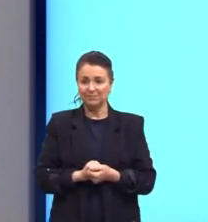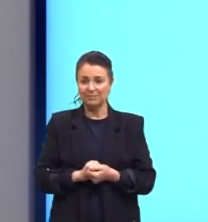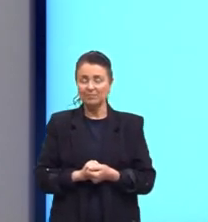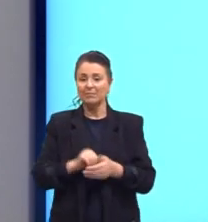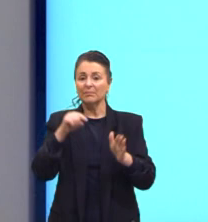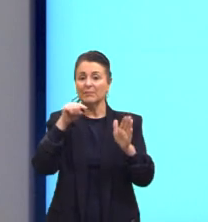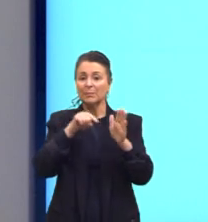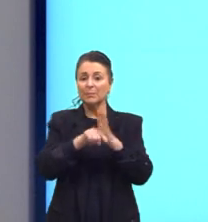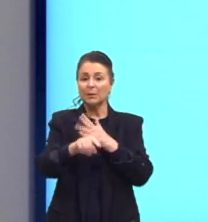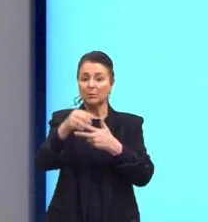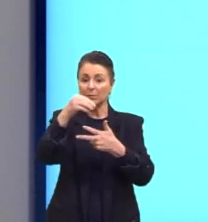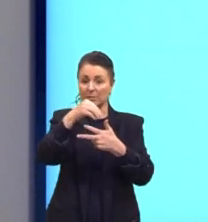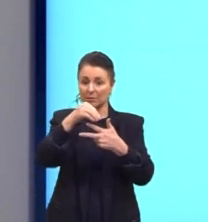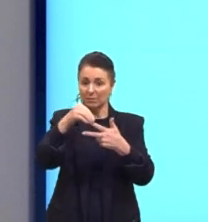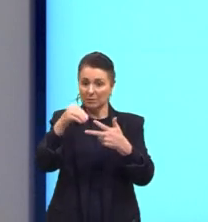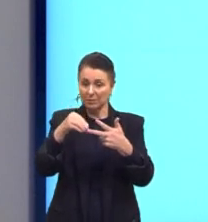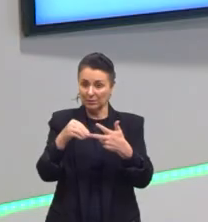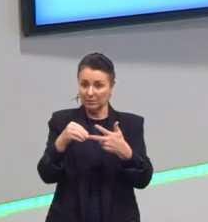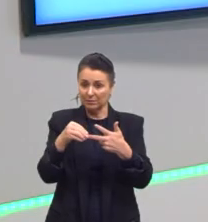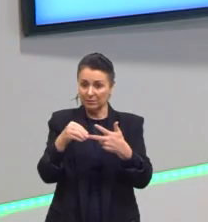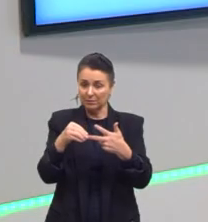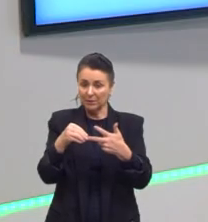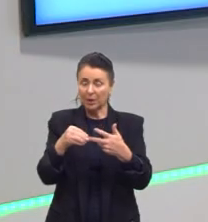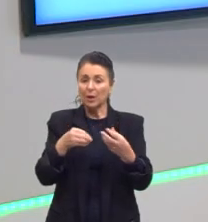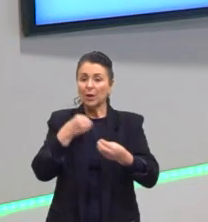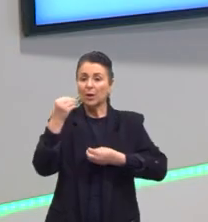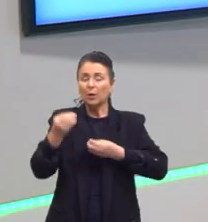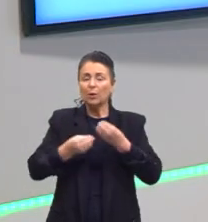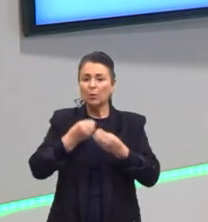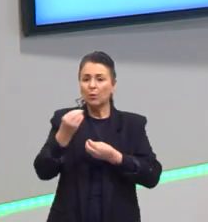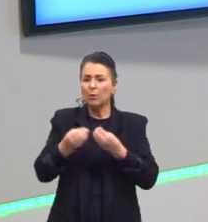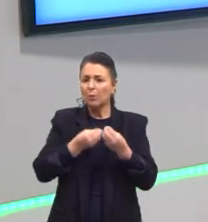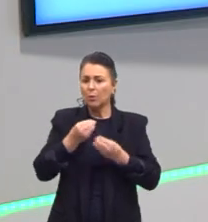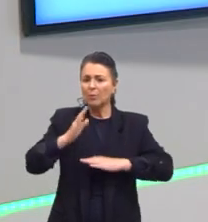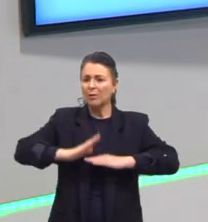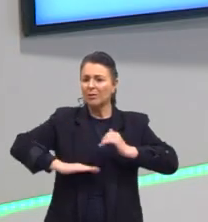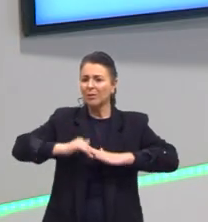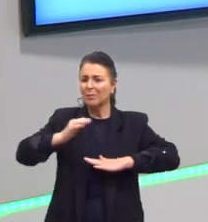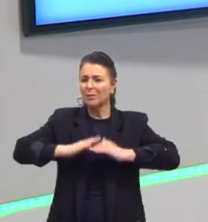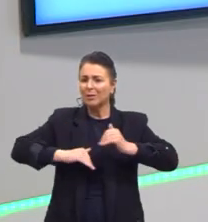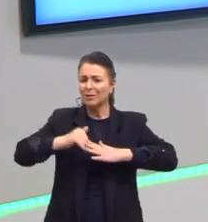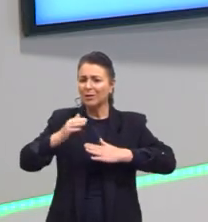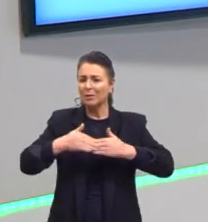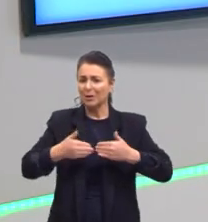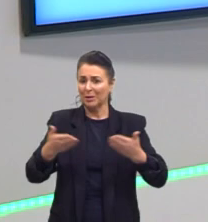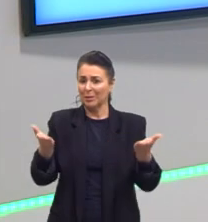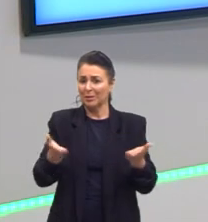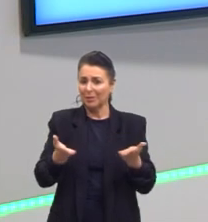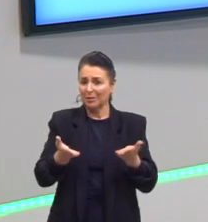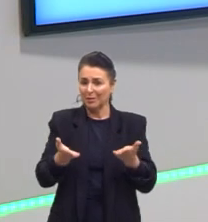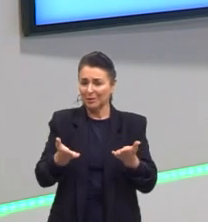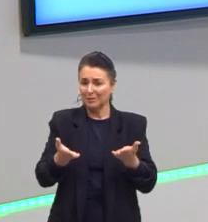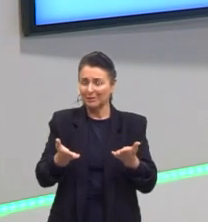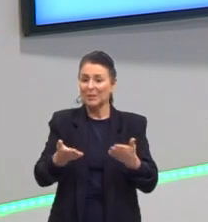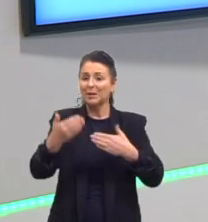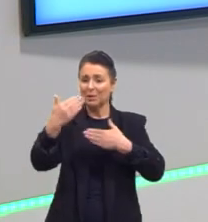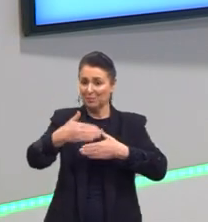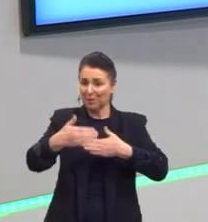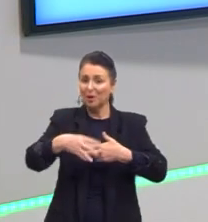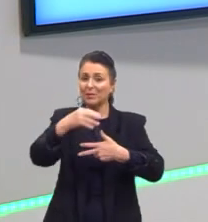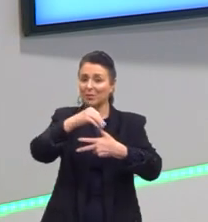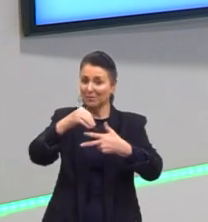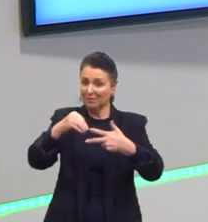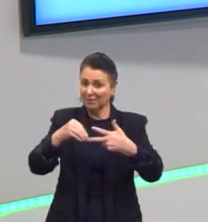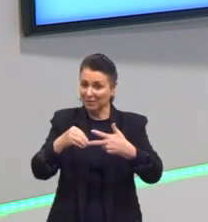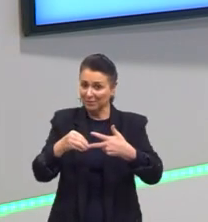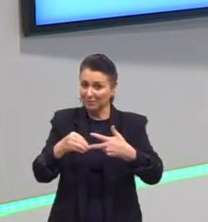as questões do Enem vamos ver como que fica tudo isso na prática como é que vai botar lá na prática na prova certo